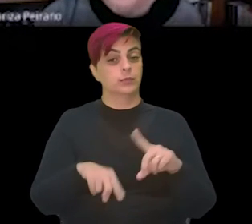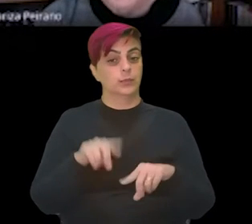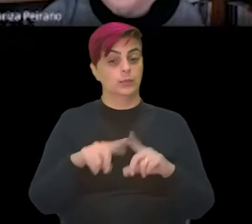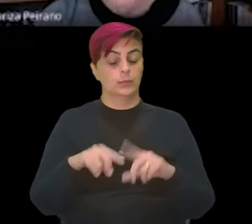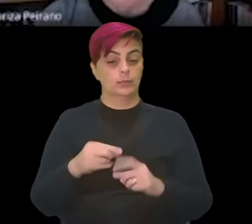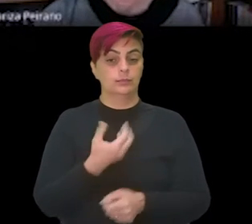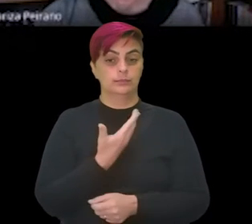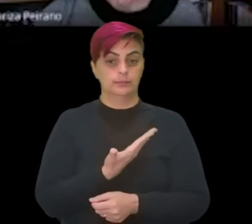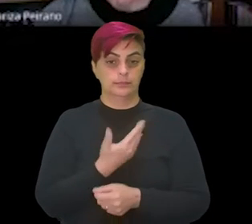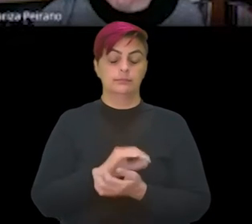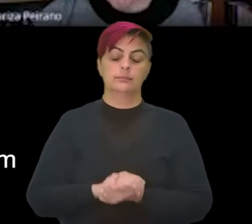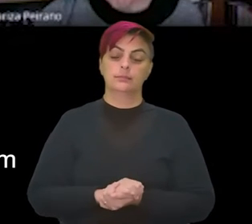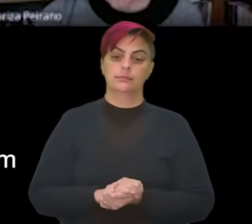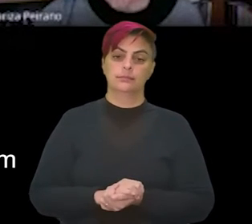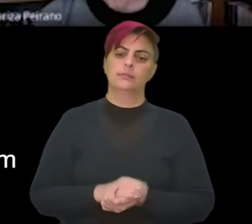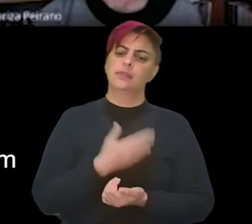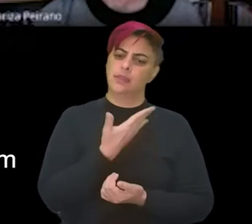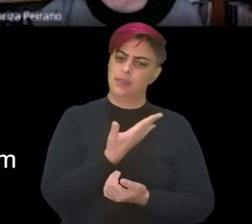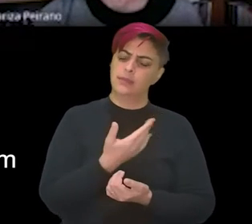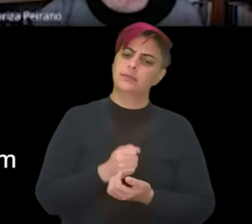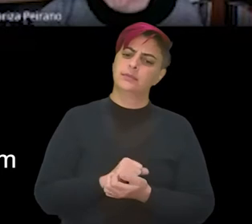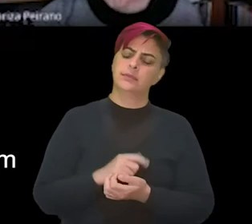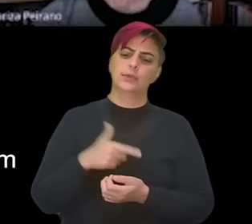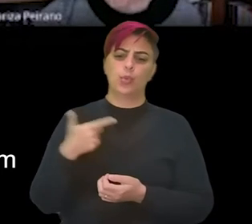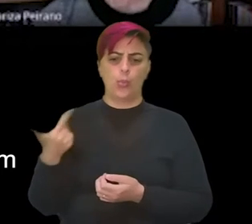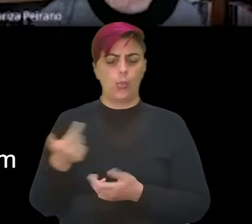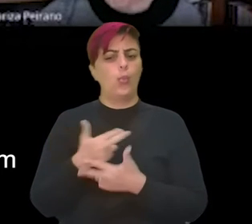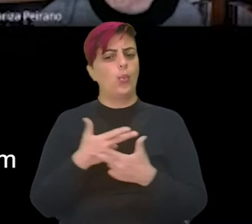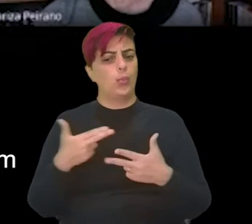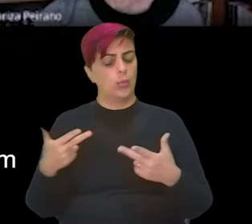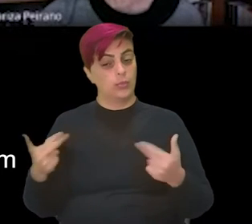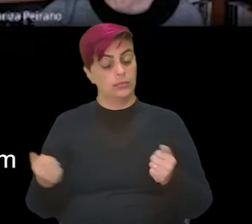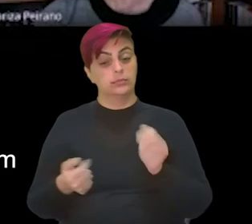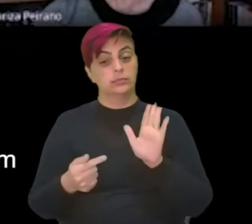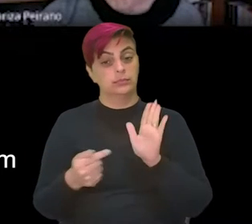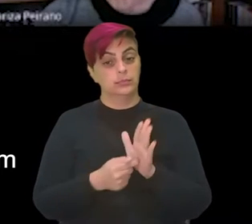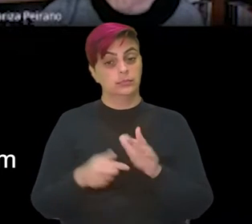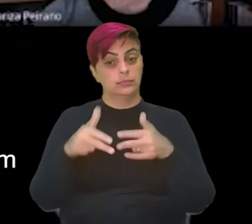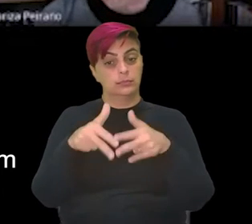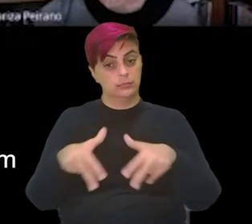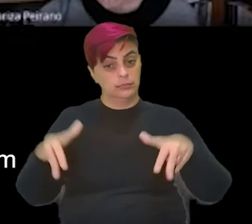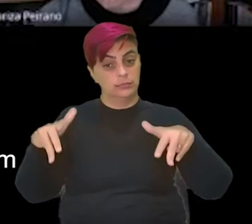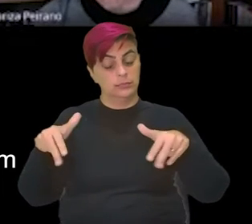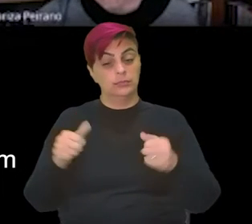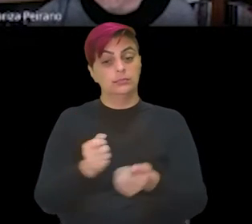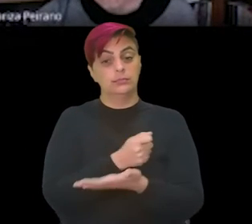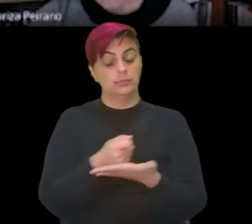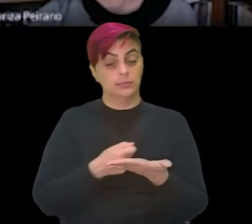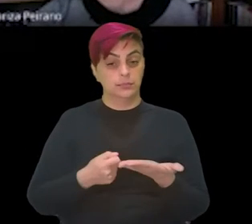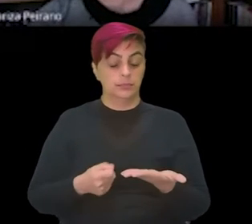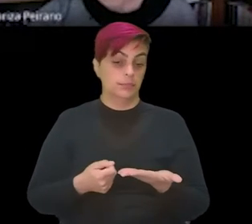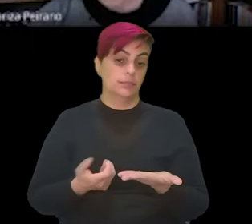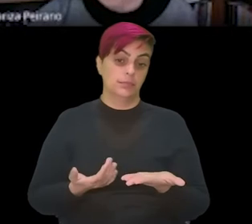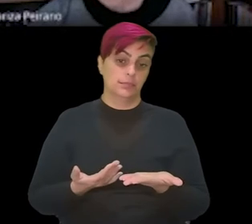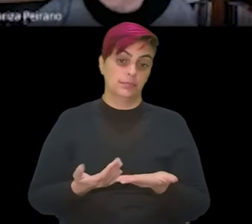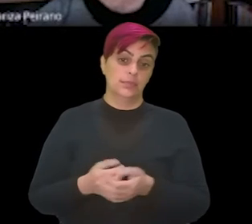material trobriandês. Esse e outros desdobramentos que resultaram da etnografia trobriandesa possivelmente não